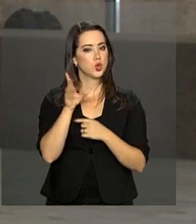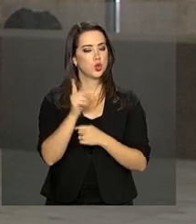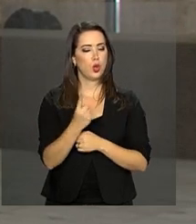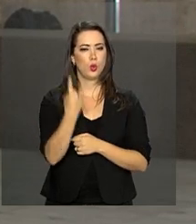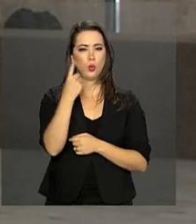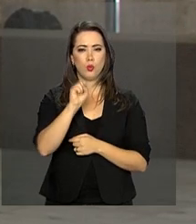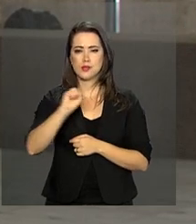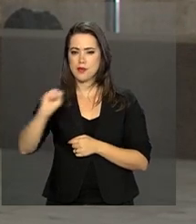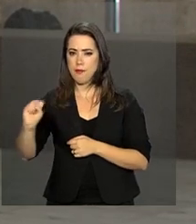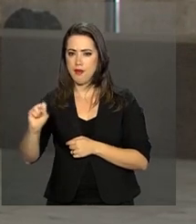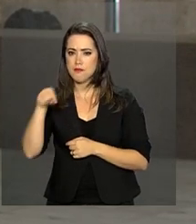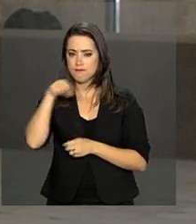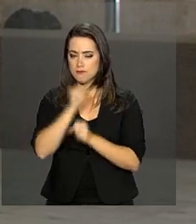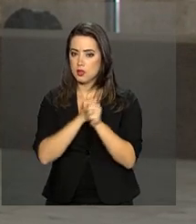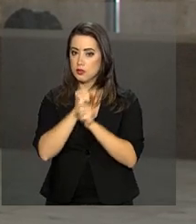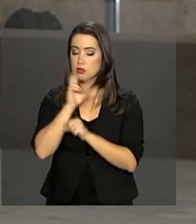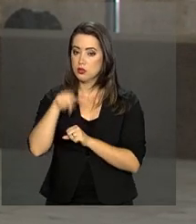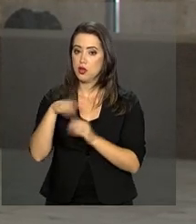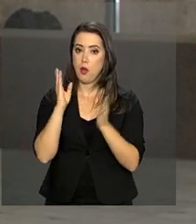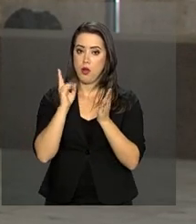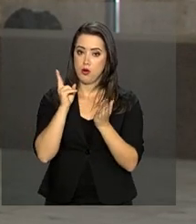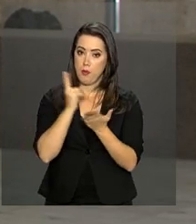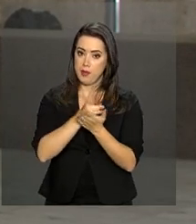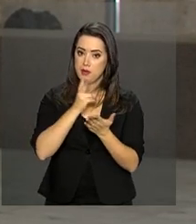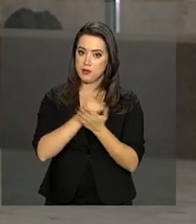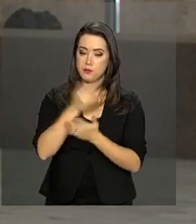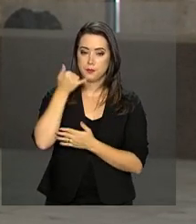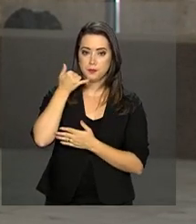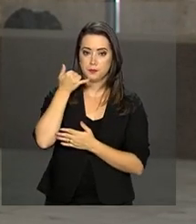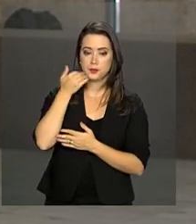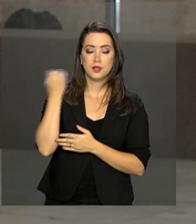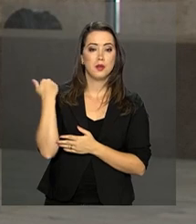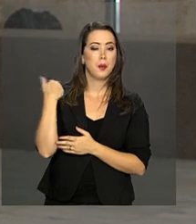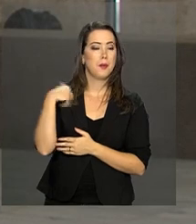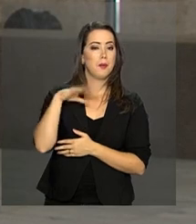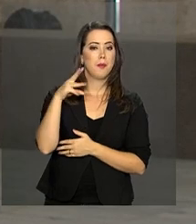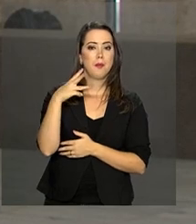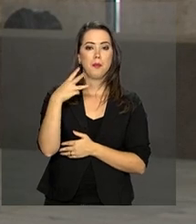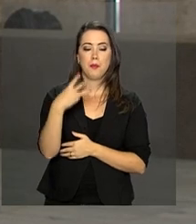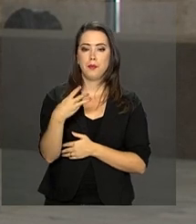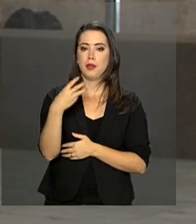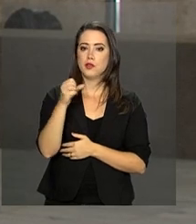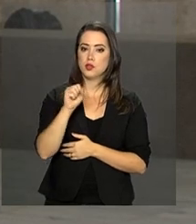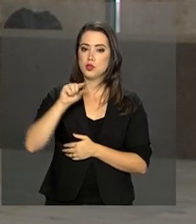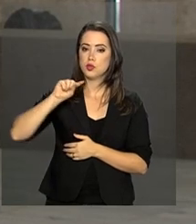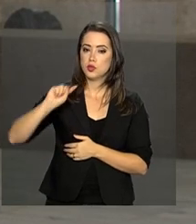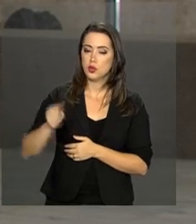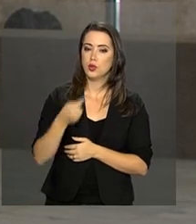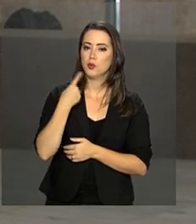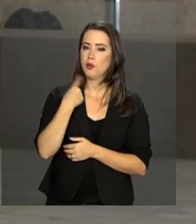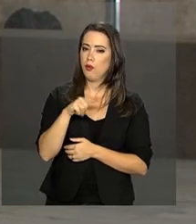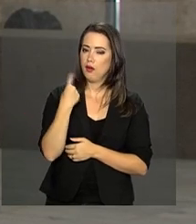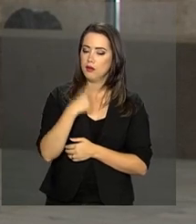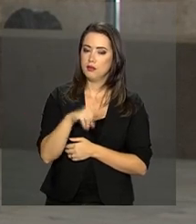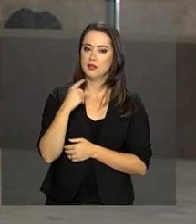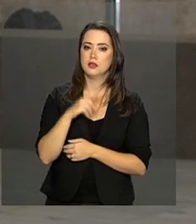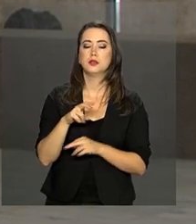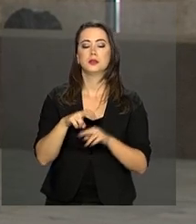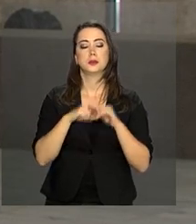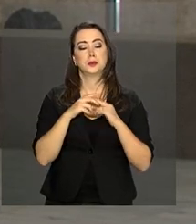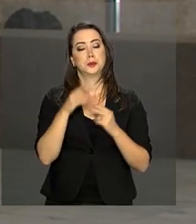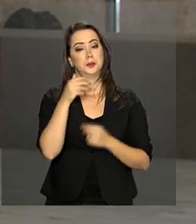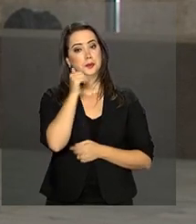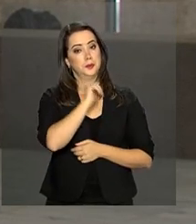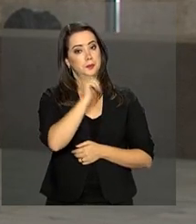ano já foram registrados, nesse mesmo canal de denúncia, mais de 38 mil denúncias de violência contra a